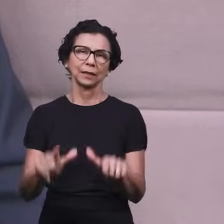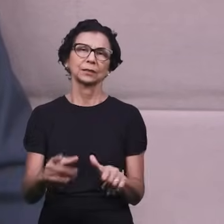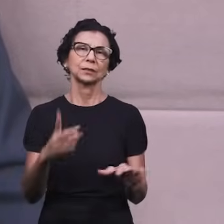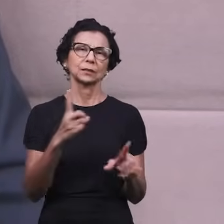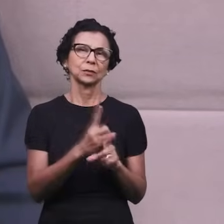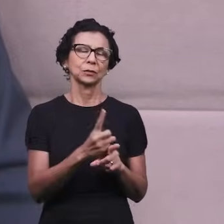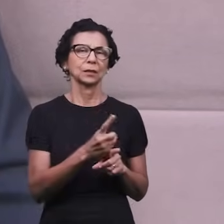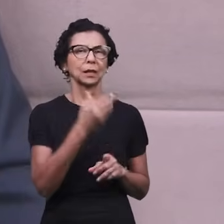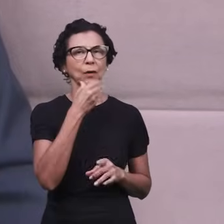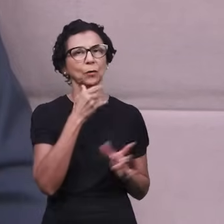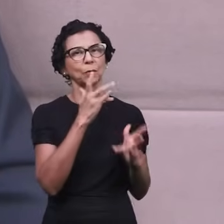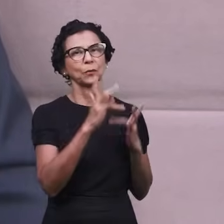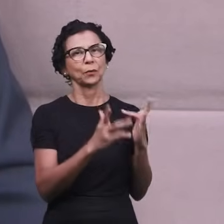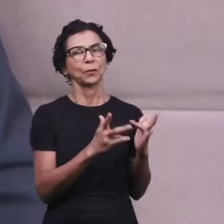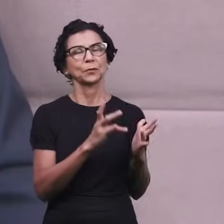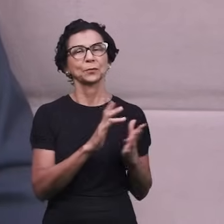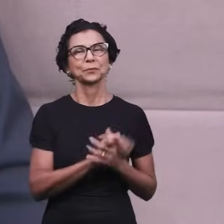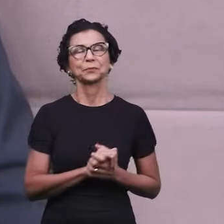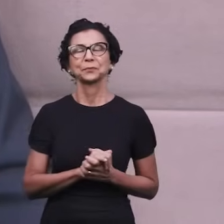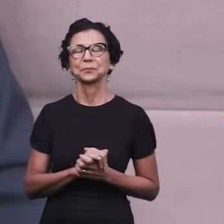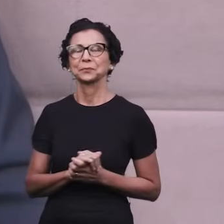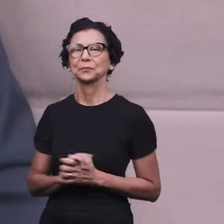como é difícil para qualquer um,